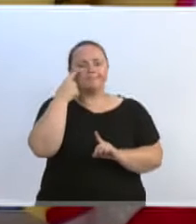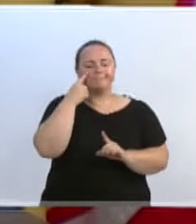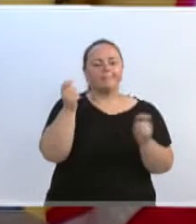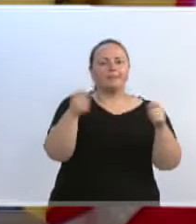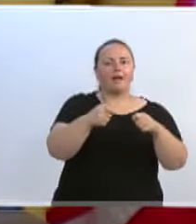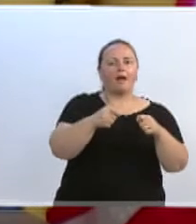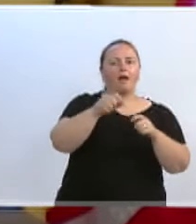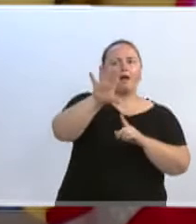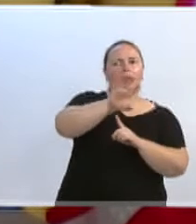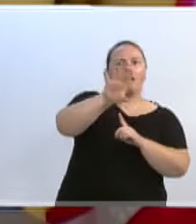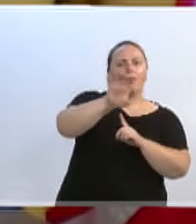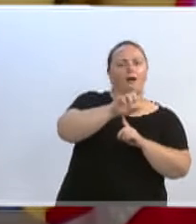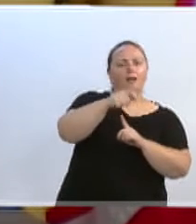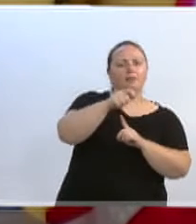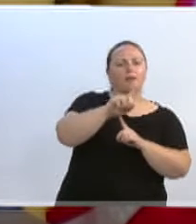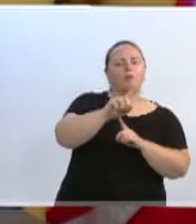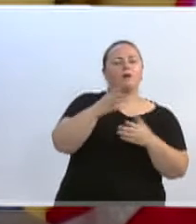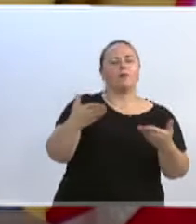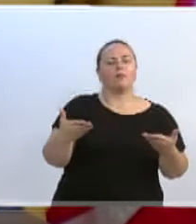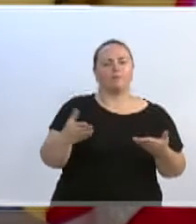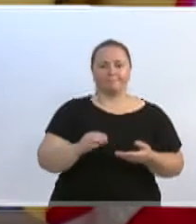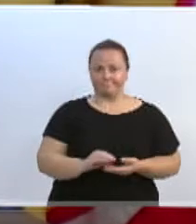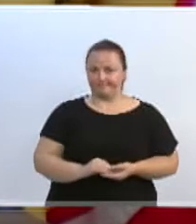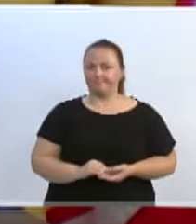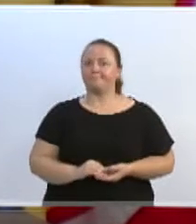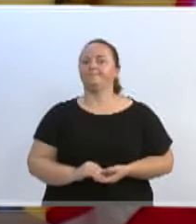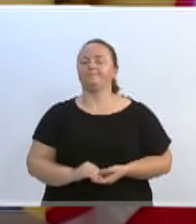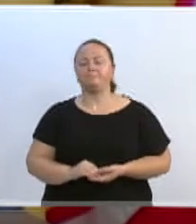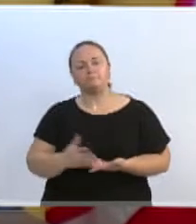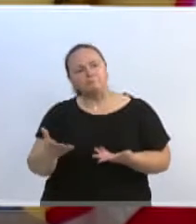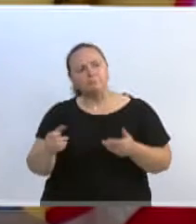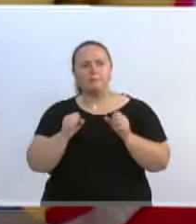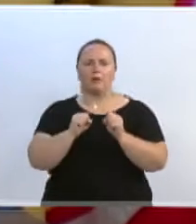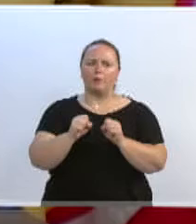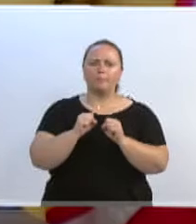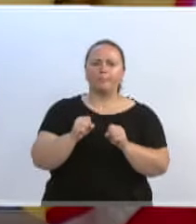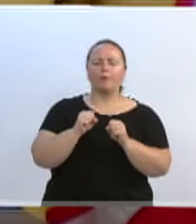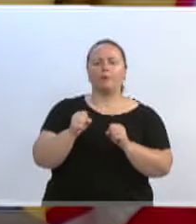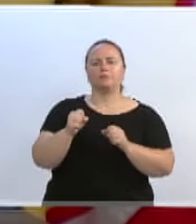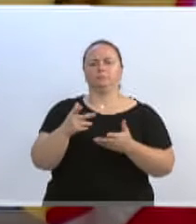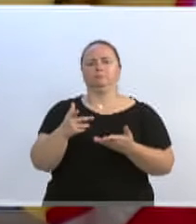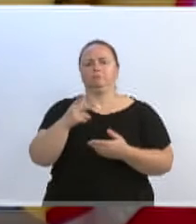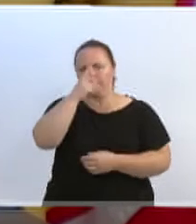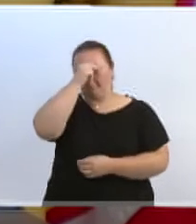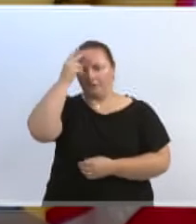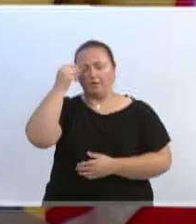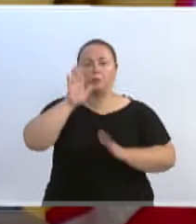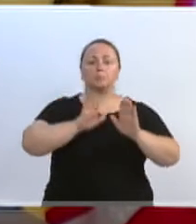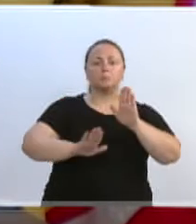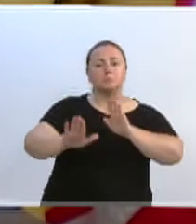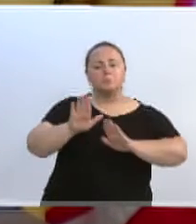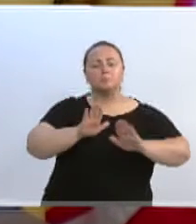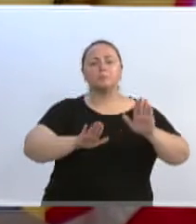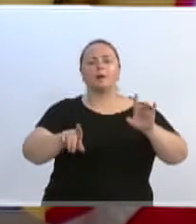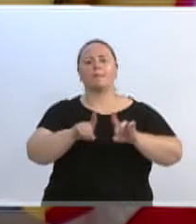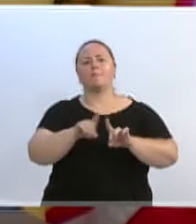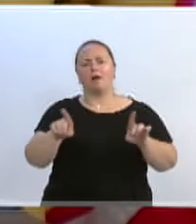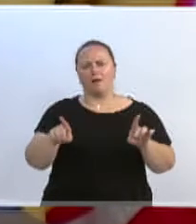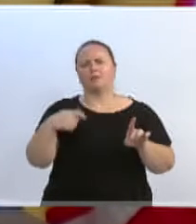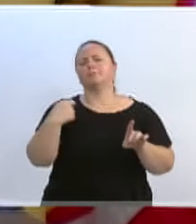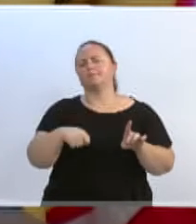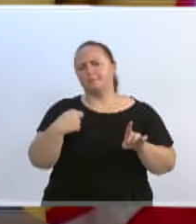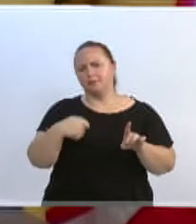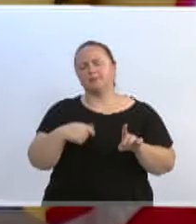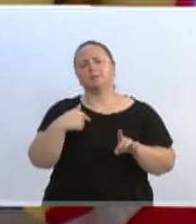novo no município de Blumenau. Isso sim é um fato novo, talvez aí entenda, né, os receios do prefeito, mas cabe aí eu